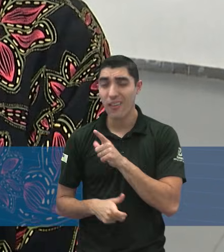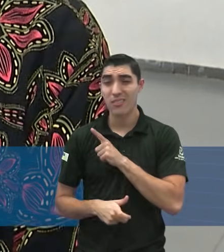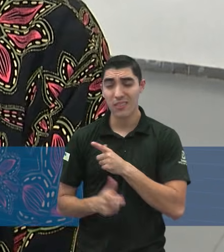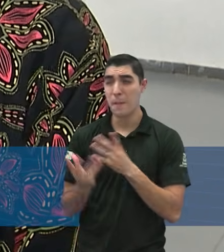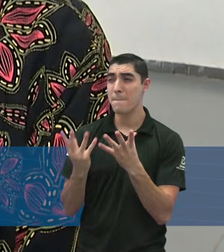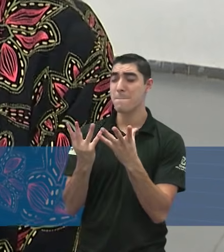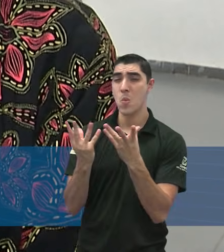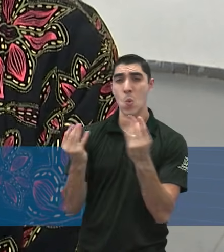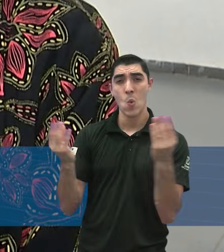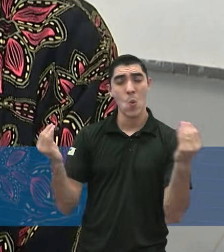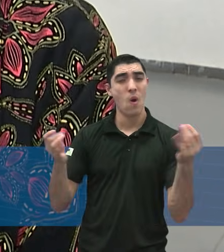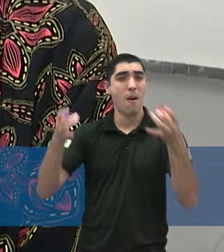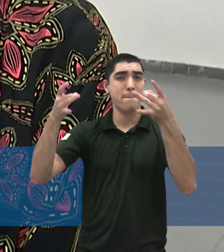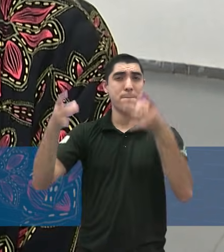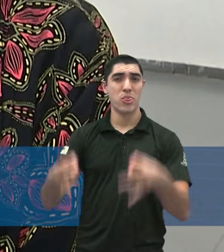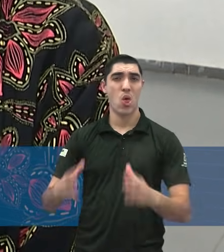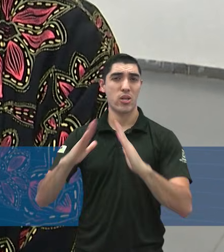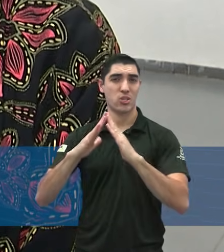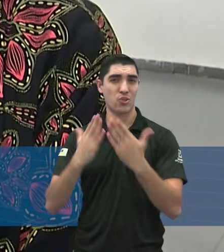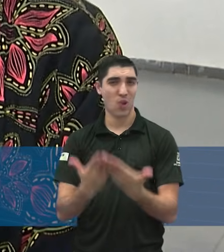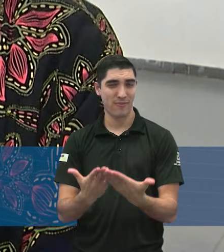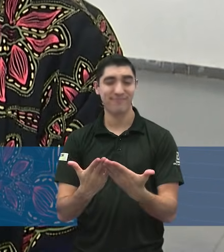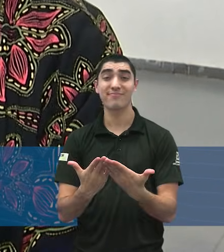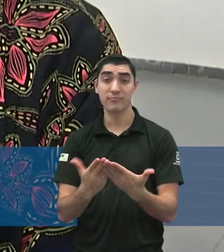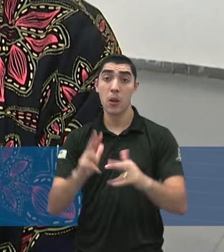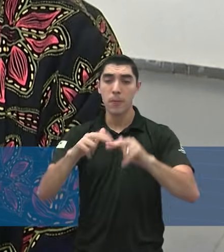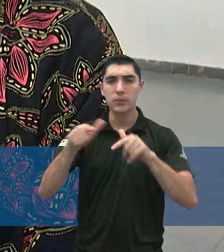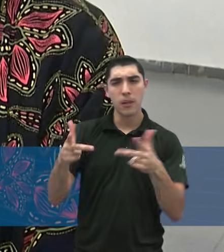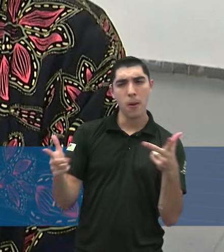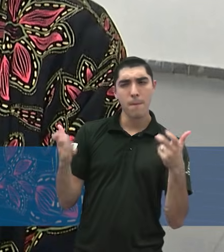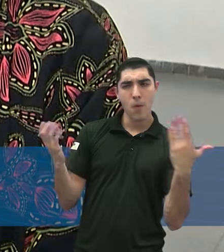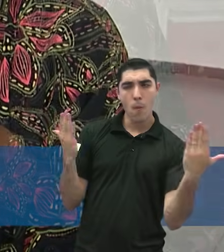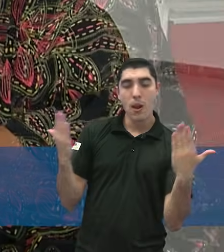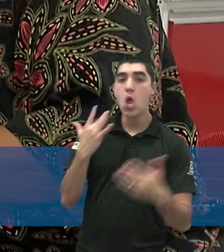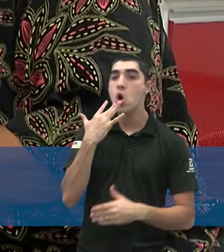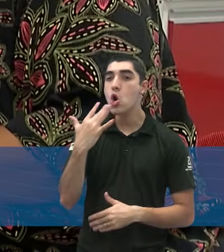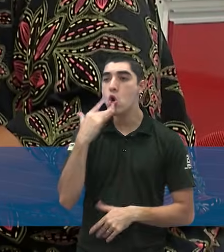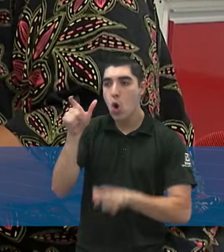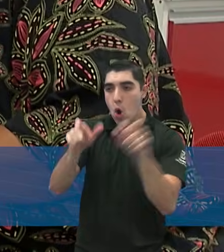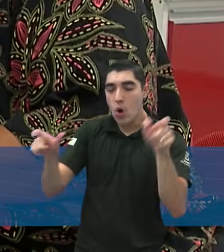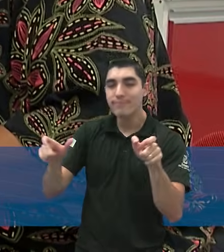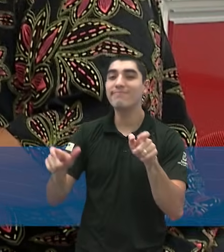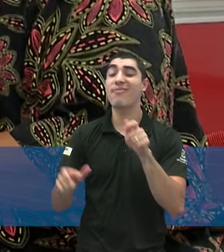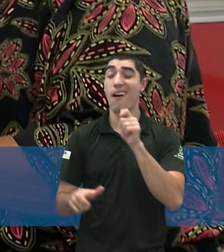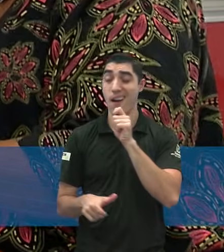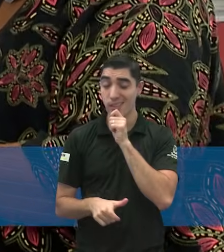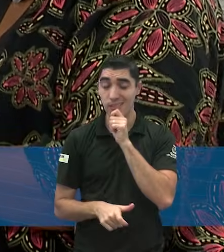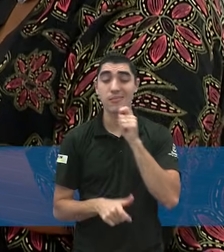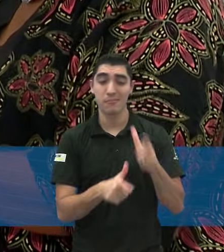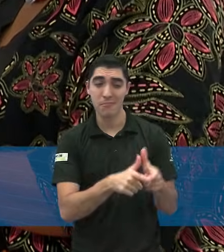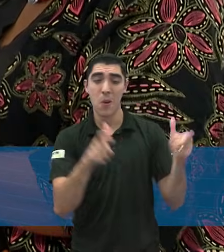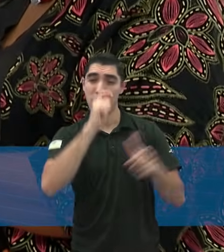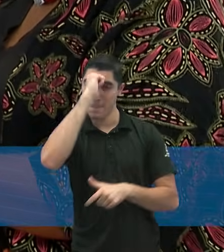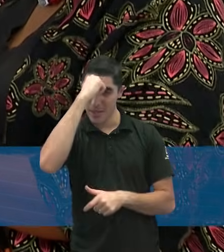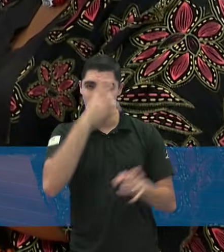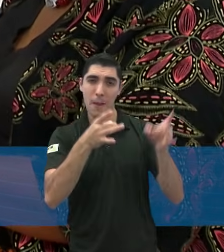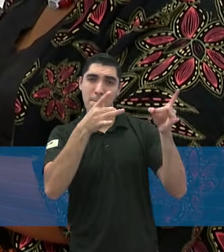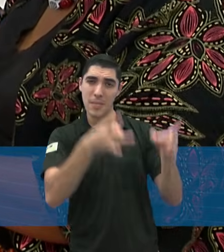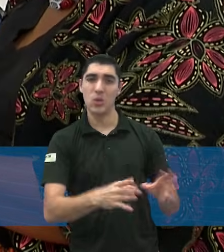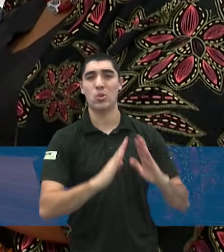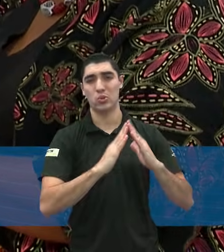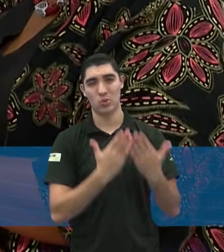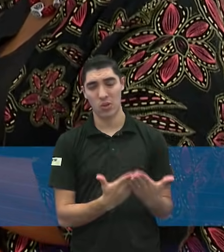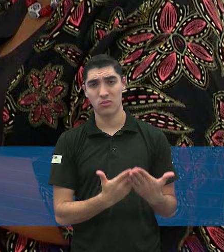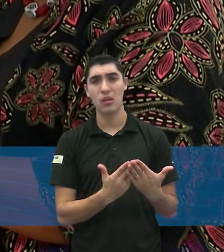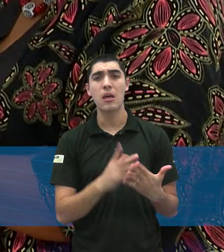grande. Então, quando a gente entra no quesito raça, cor, é maior ainda. Porque o desafio não é esse